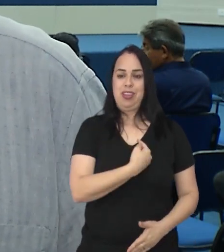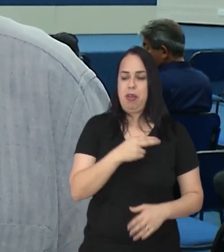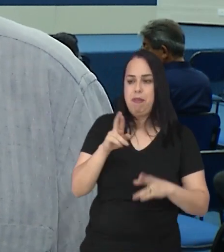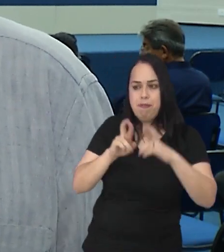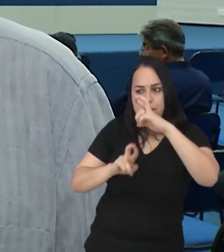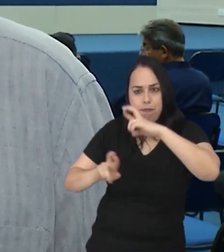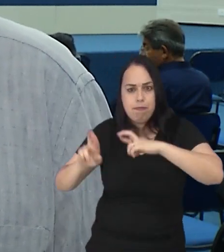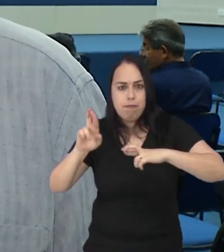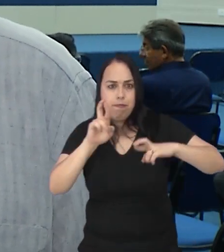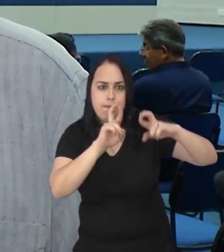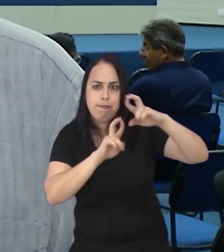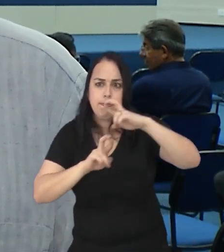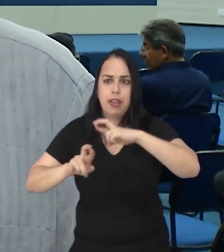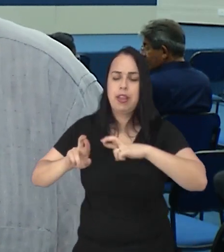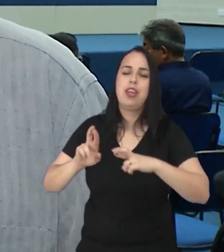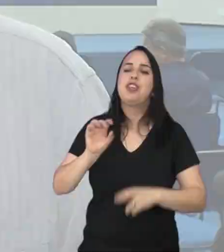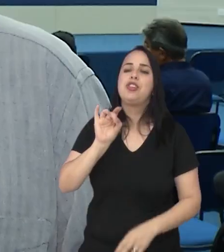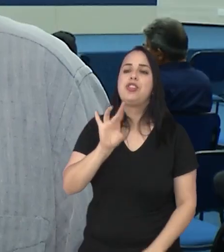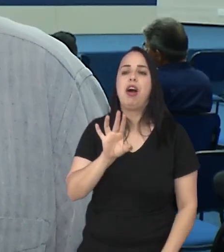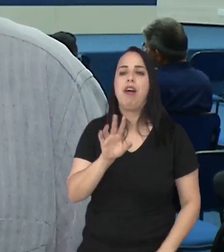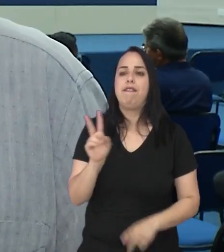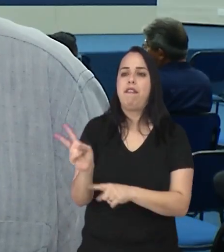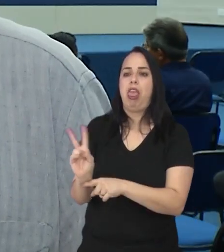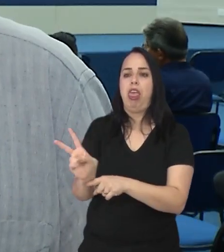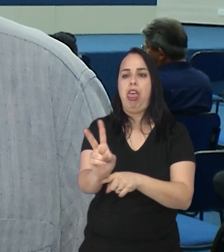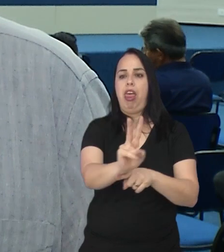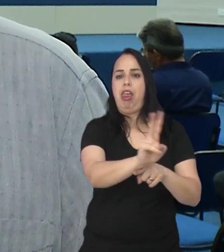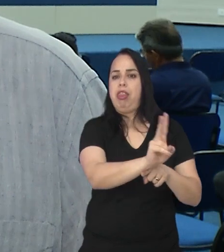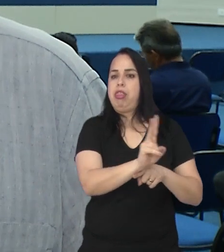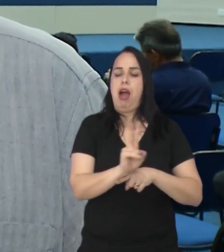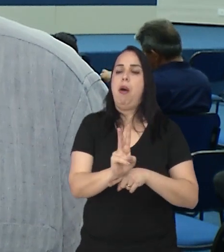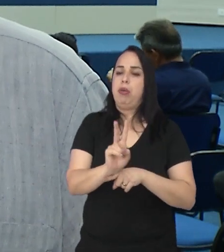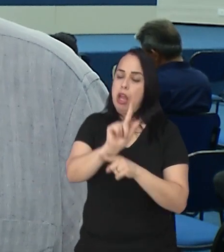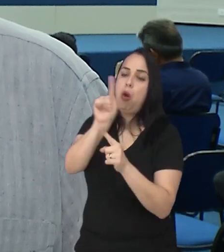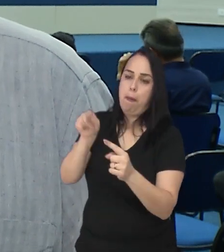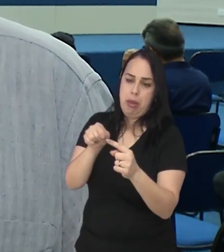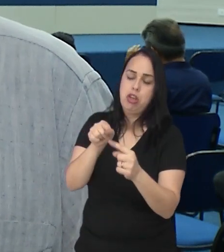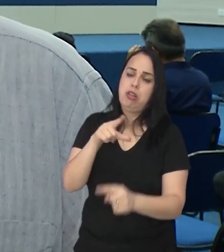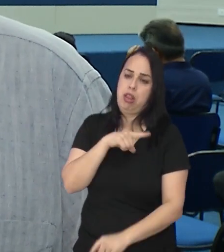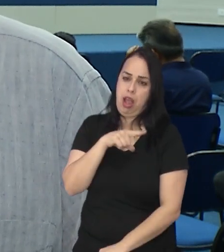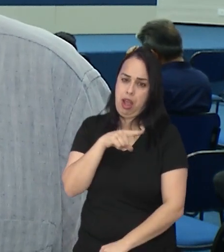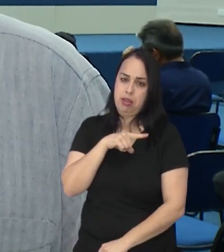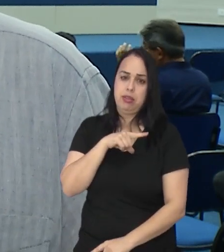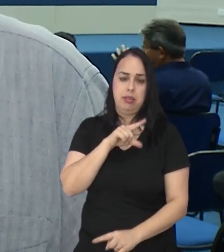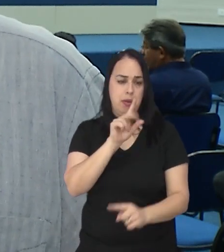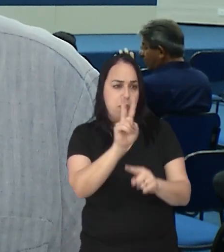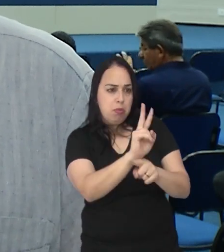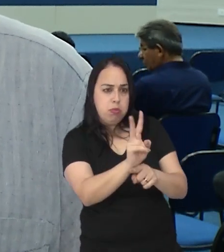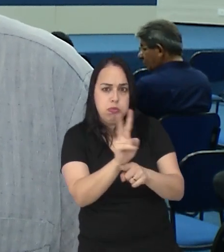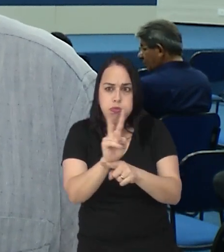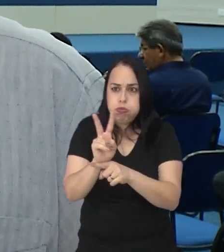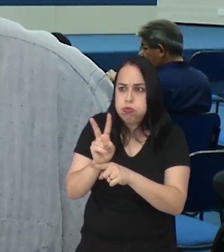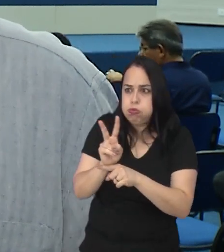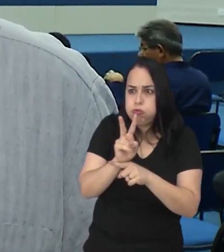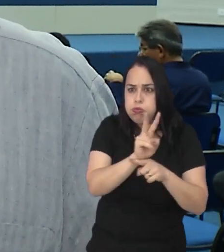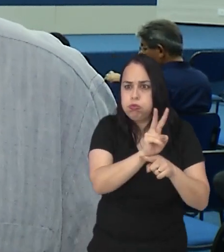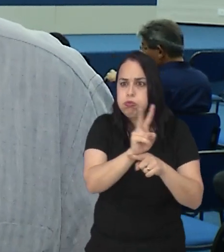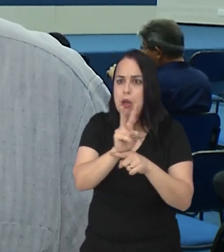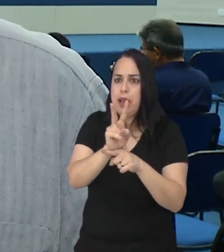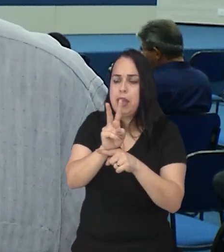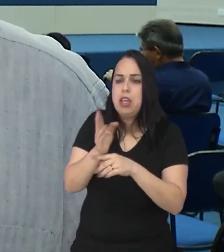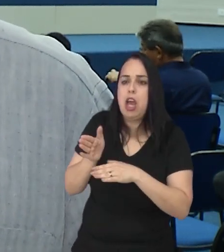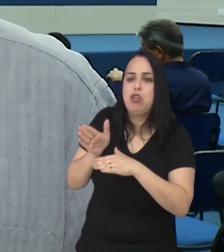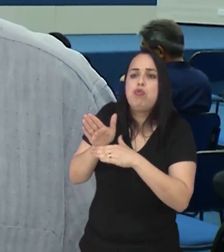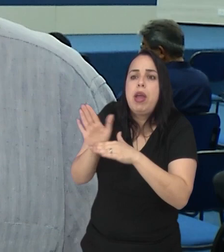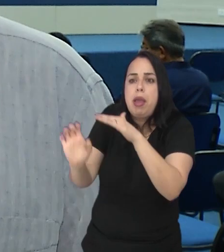esse fator está no nosso DNA, a gente precisa ajudar. Ele não está aqui só para ficar vigiando o mercado sem uma finalidade. Ele vigia o mercado para proteger